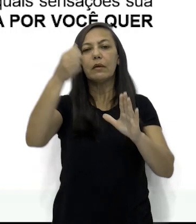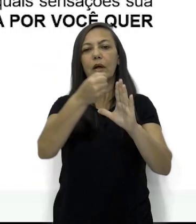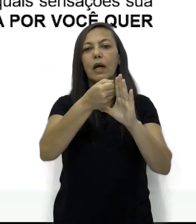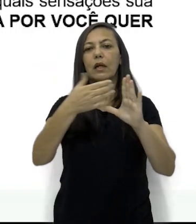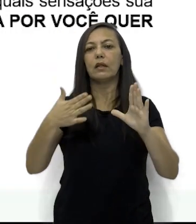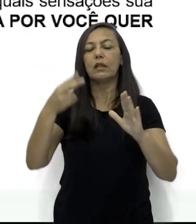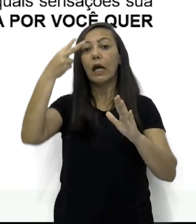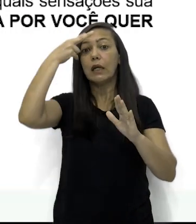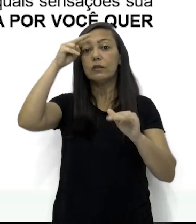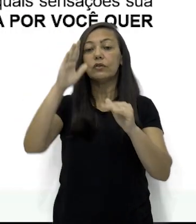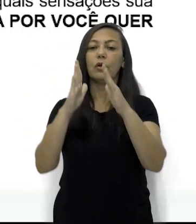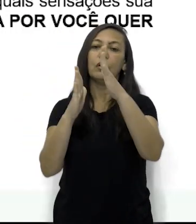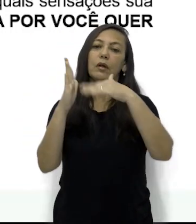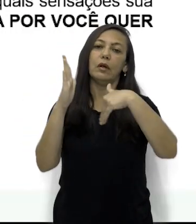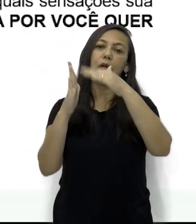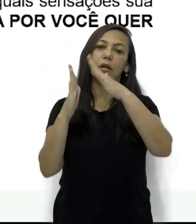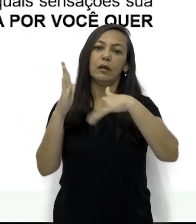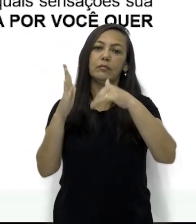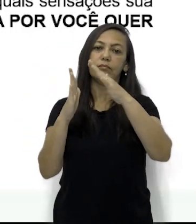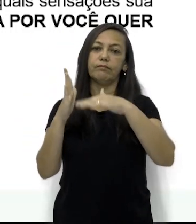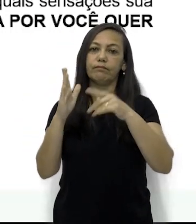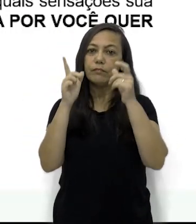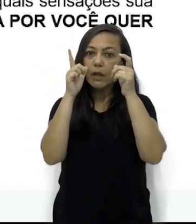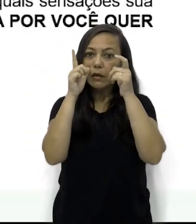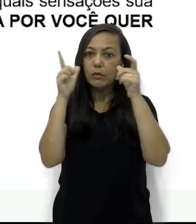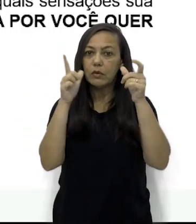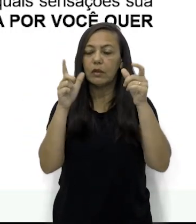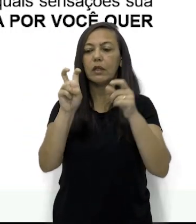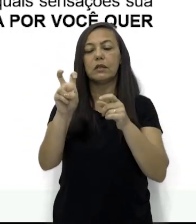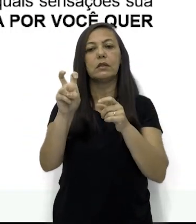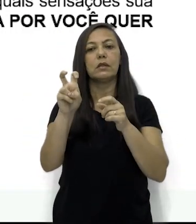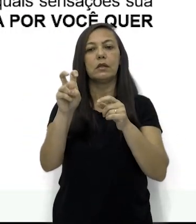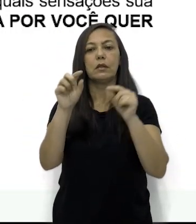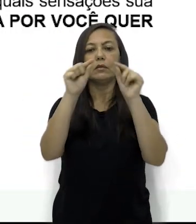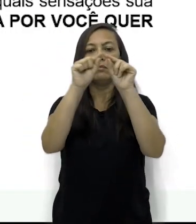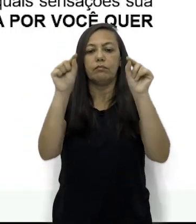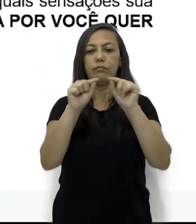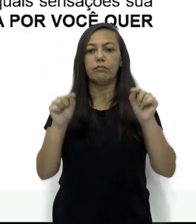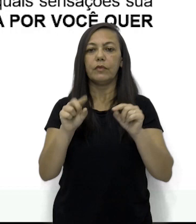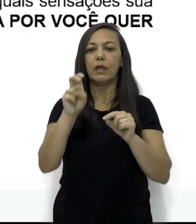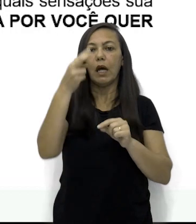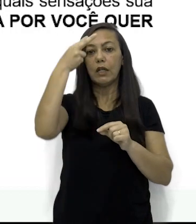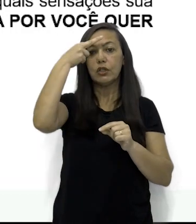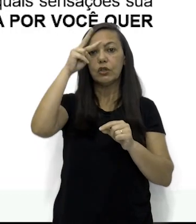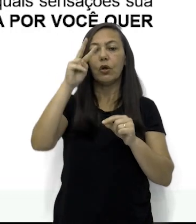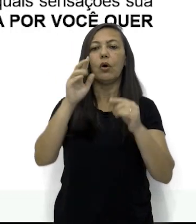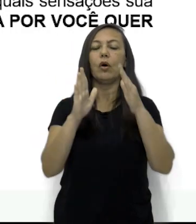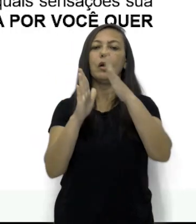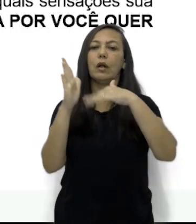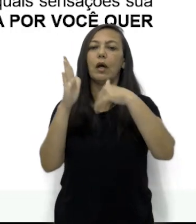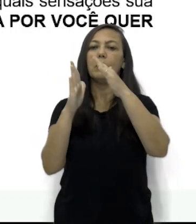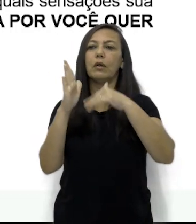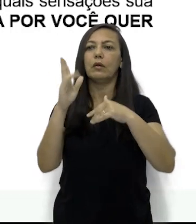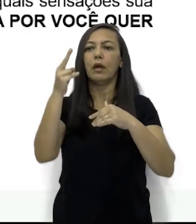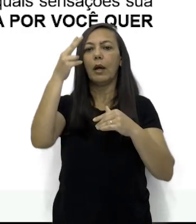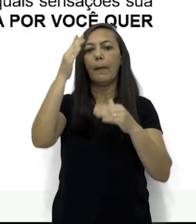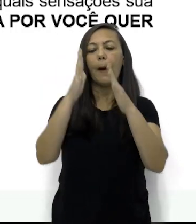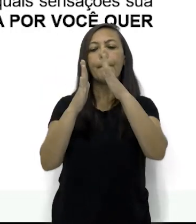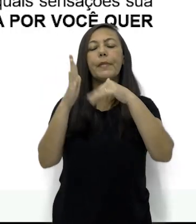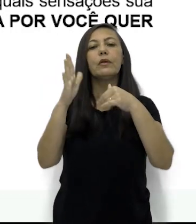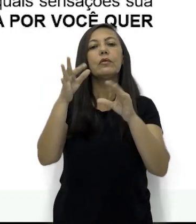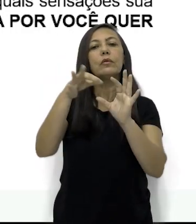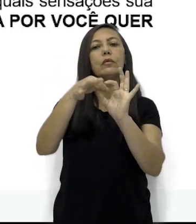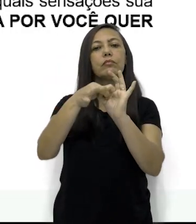principais características da história da pintura, com atenção aos 5 tópicos: história da pintura, a pintura no contexto